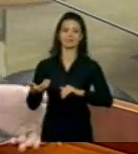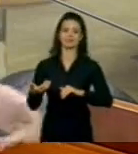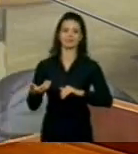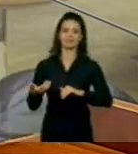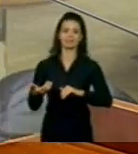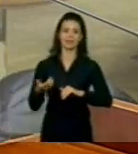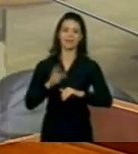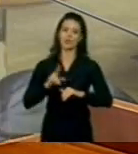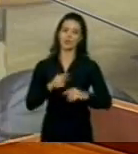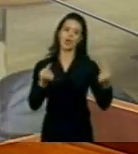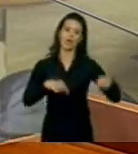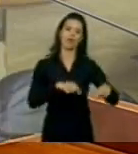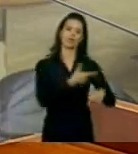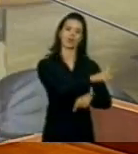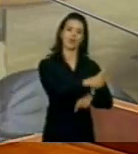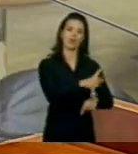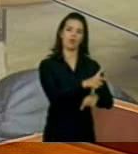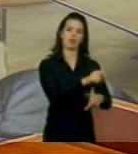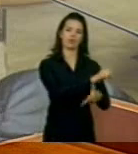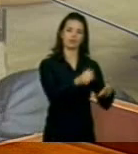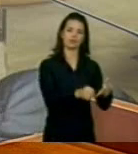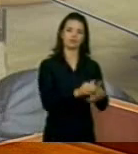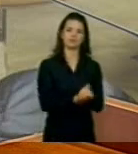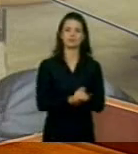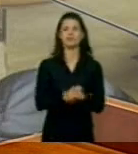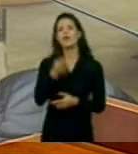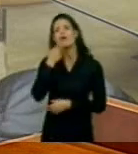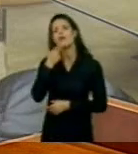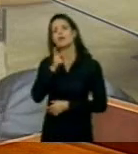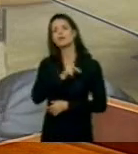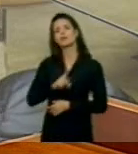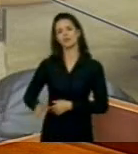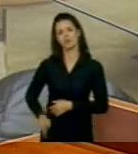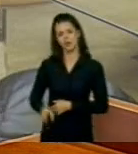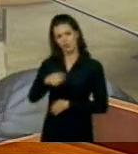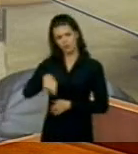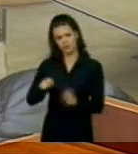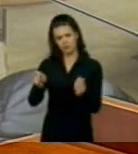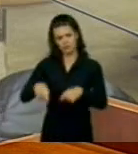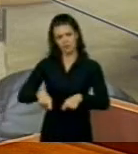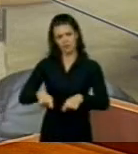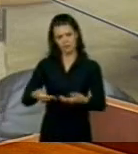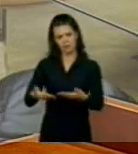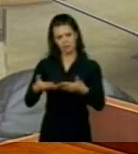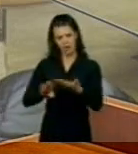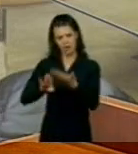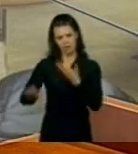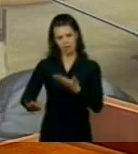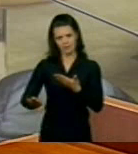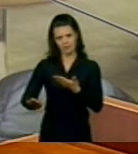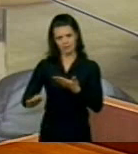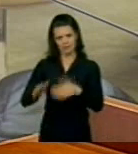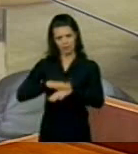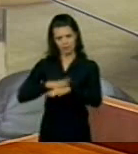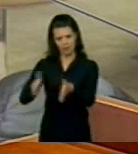Aí fica a pergunta, senhores ministros, e no caso do presidente da República, o Supremo Tribunal Federal terá poder para afastá-lo cautelarmente do mandato